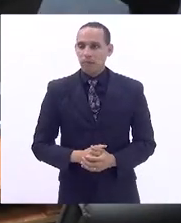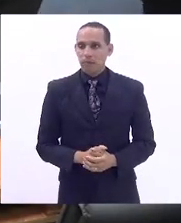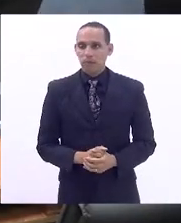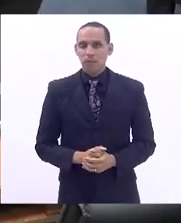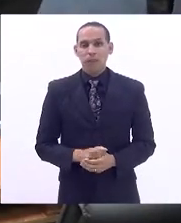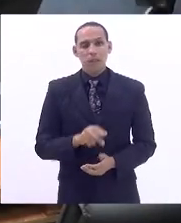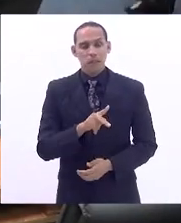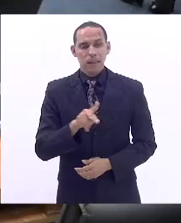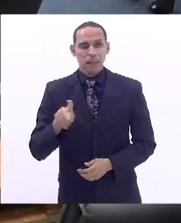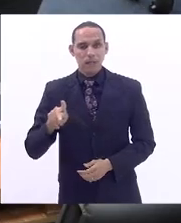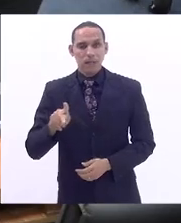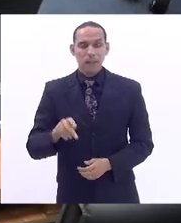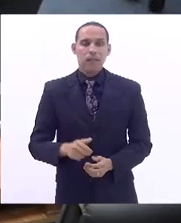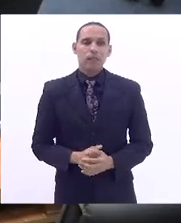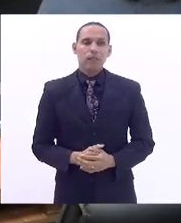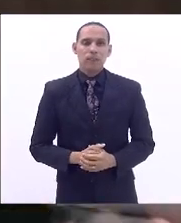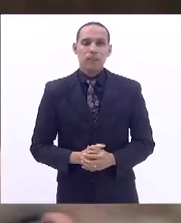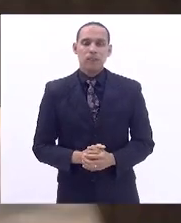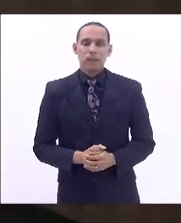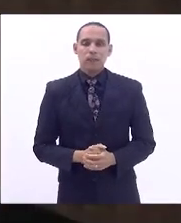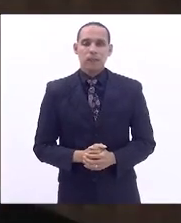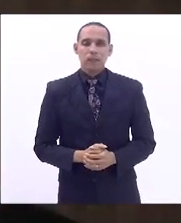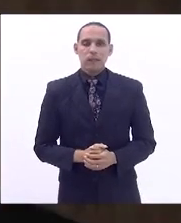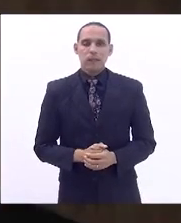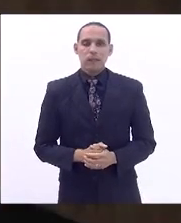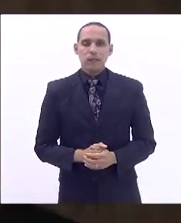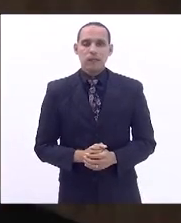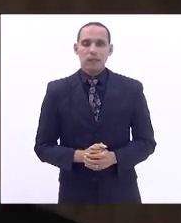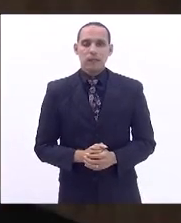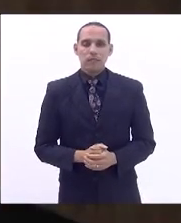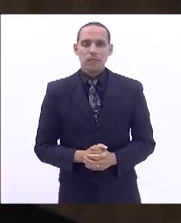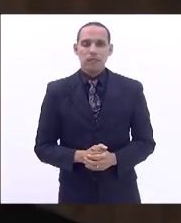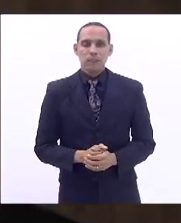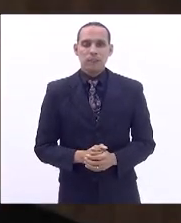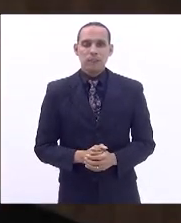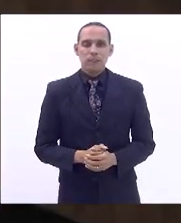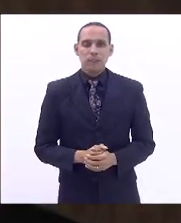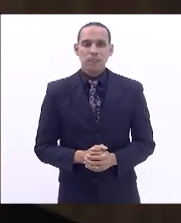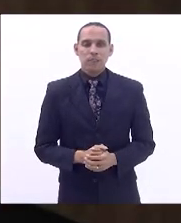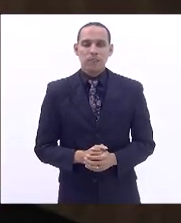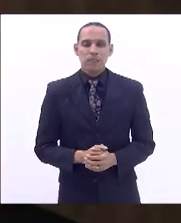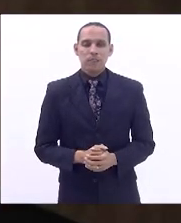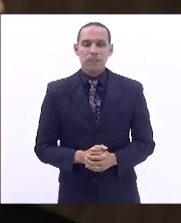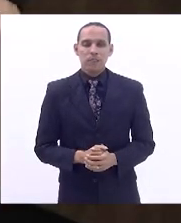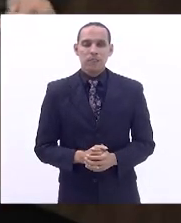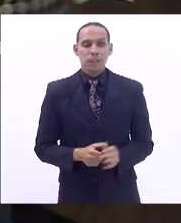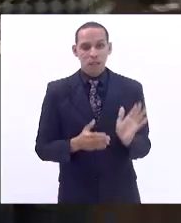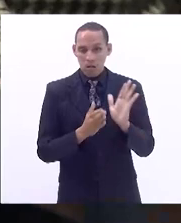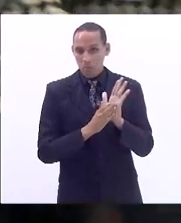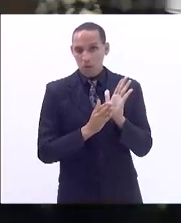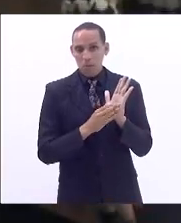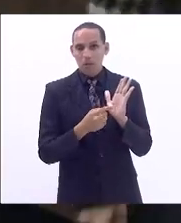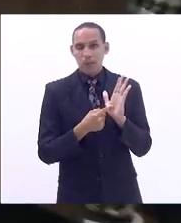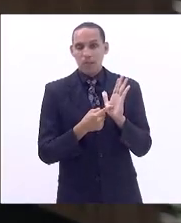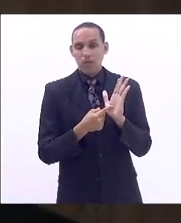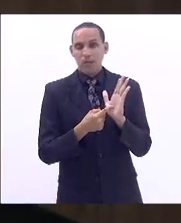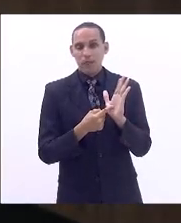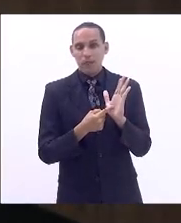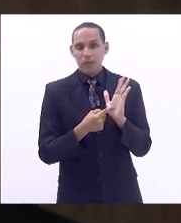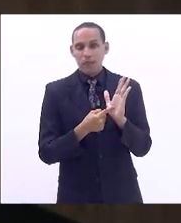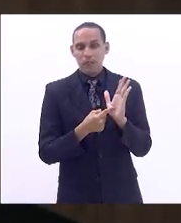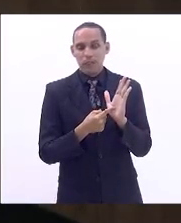seu presidente e o a presente proposta